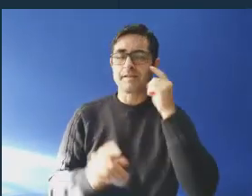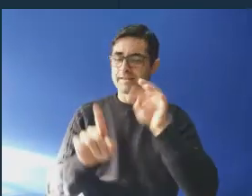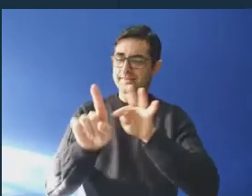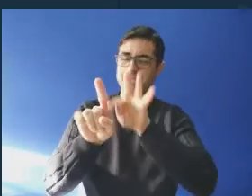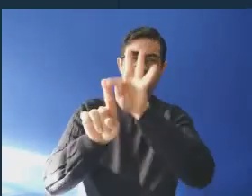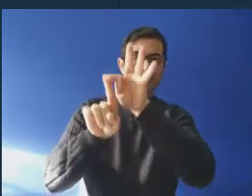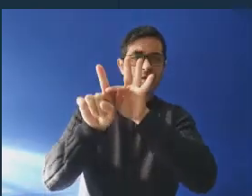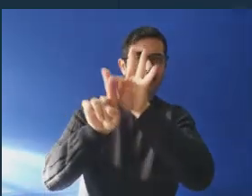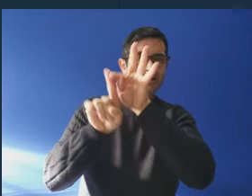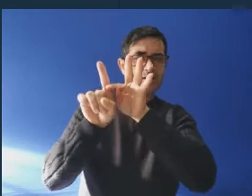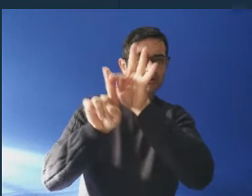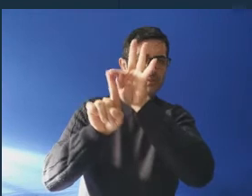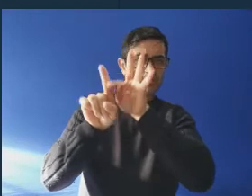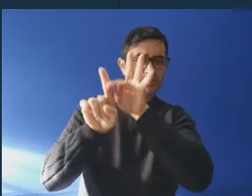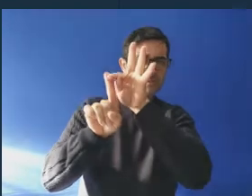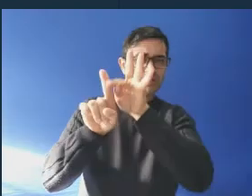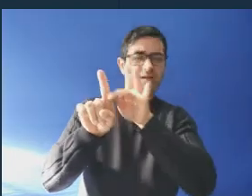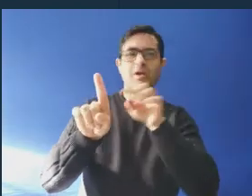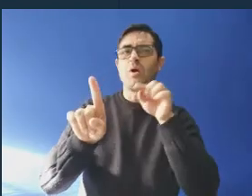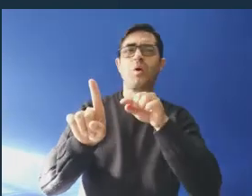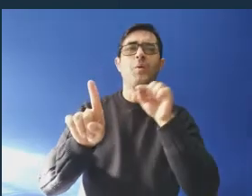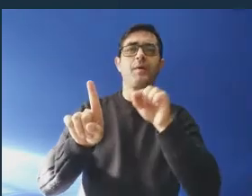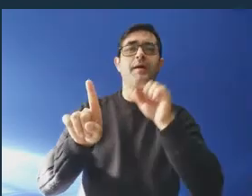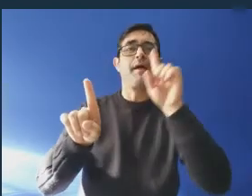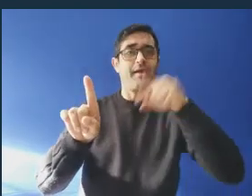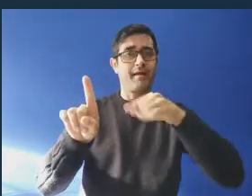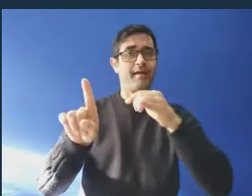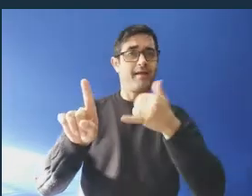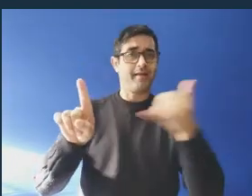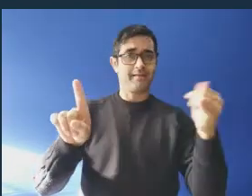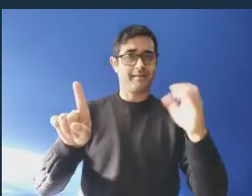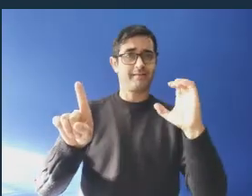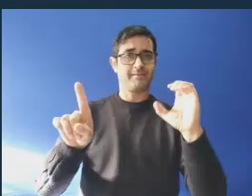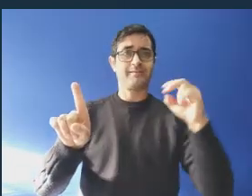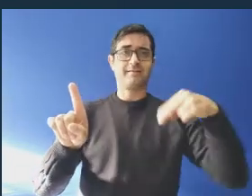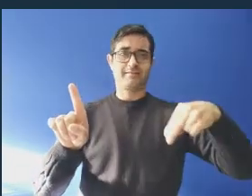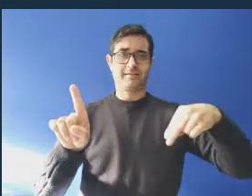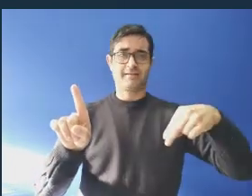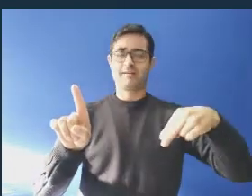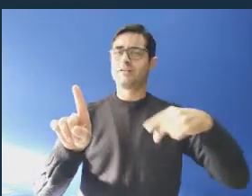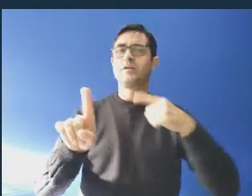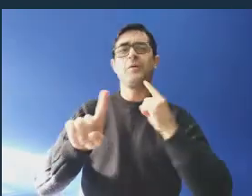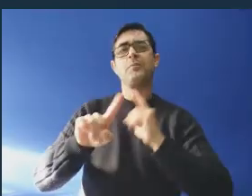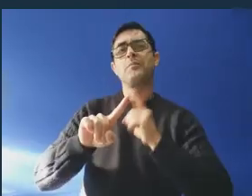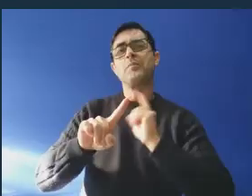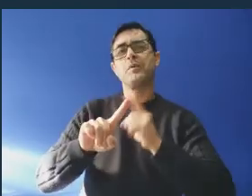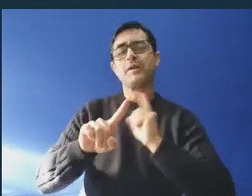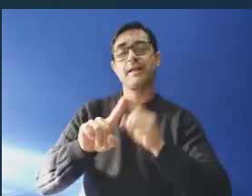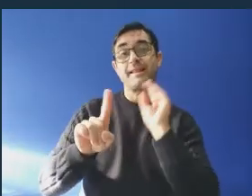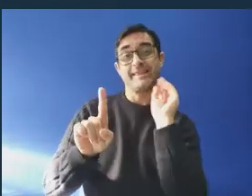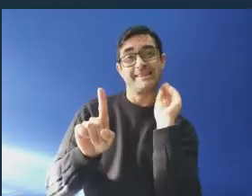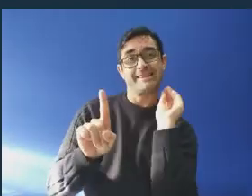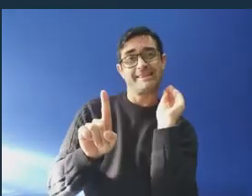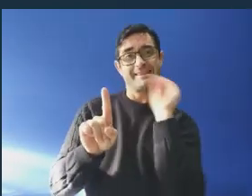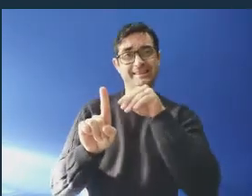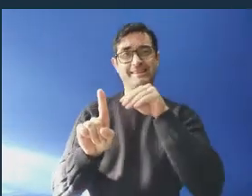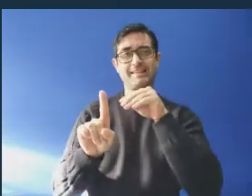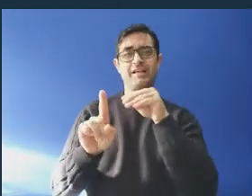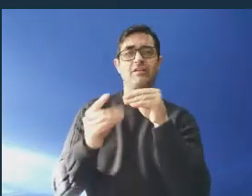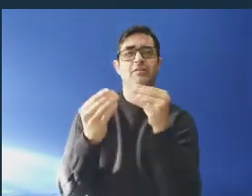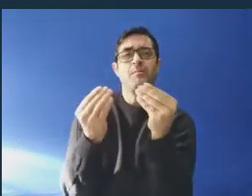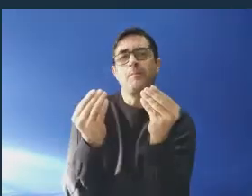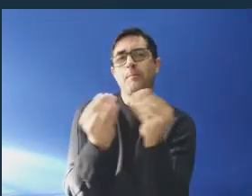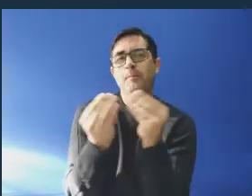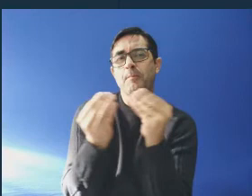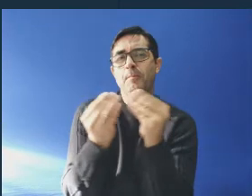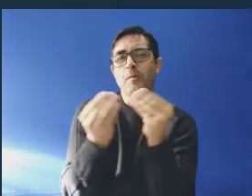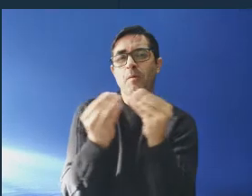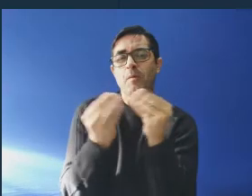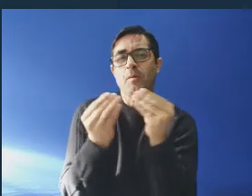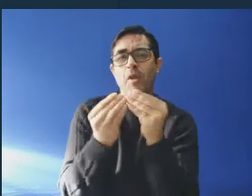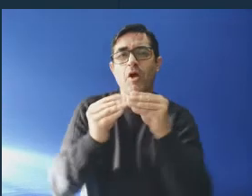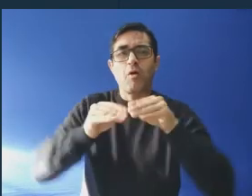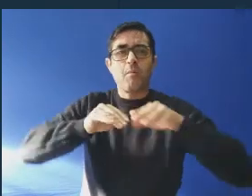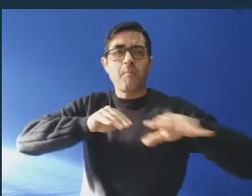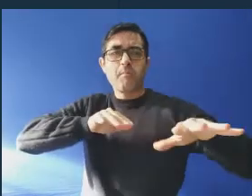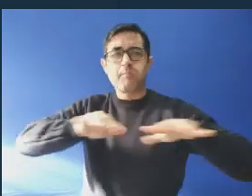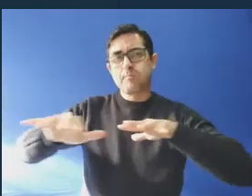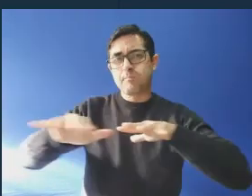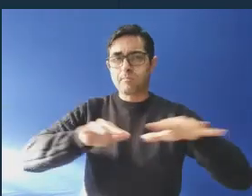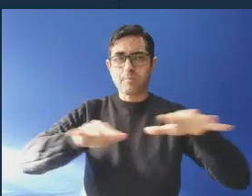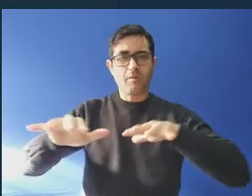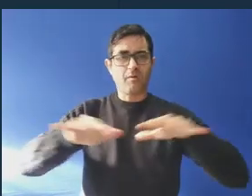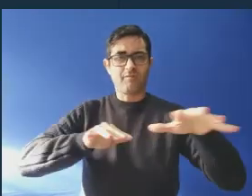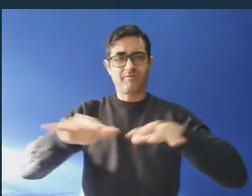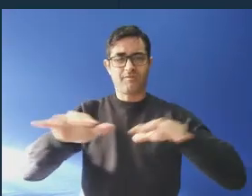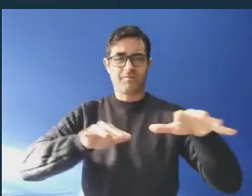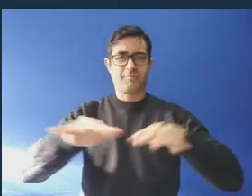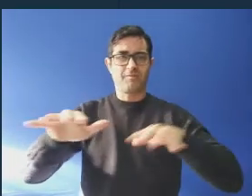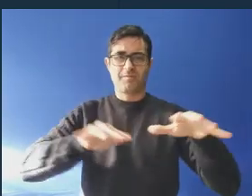Por quê? Porque ela mede a quantidade de energia, de movimento das nossas moléculas. Quanto mais as nossas moléculas vibram,